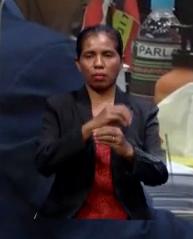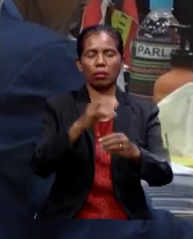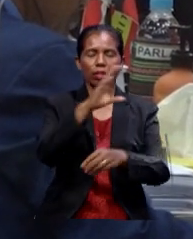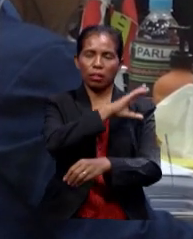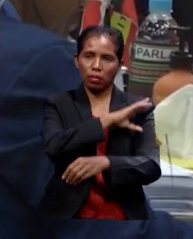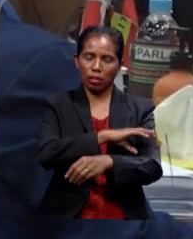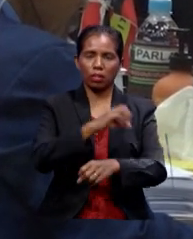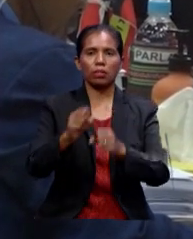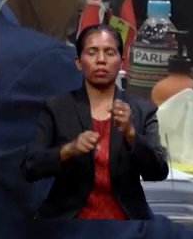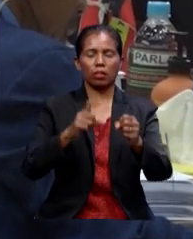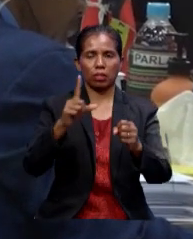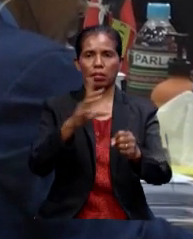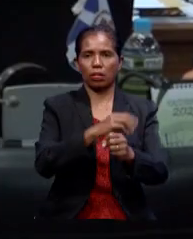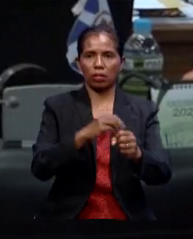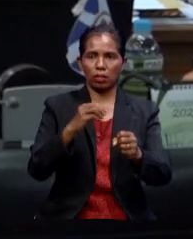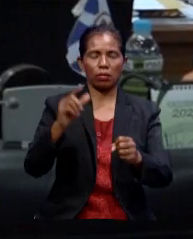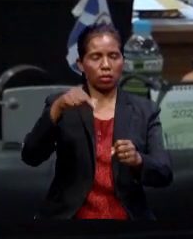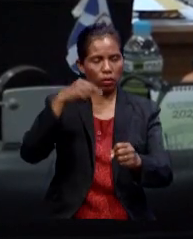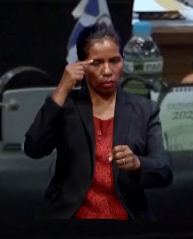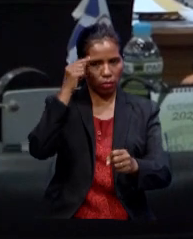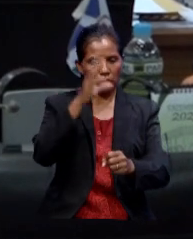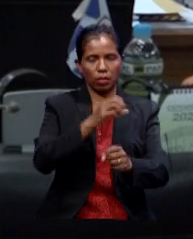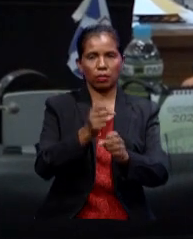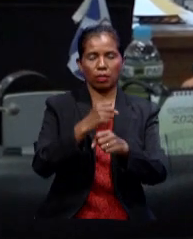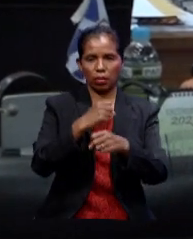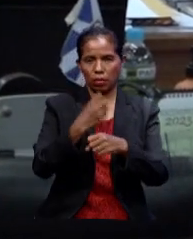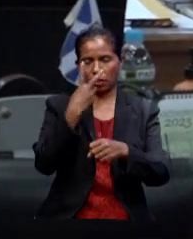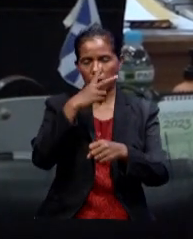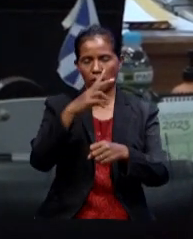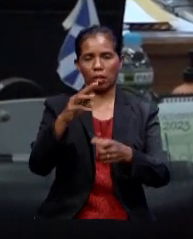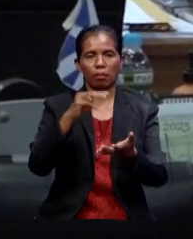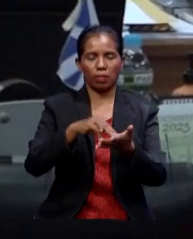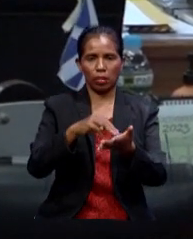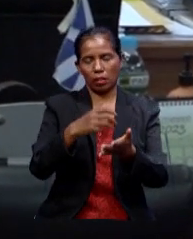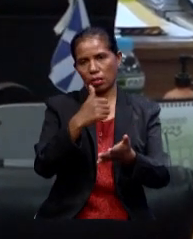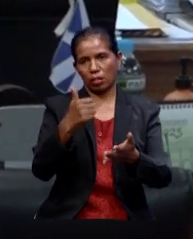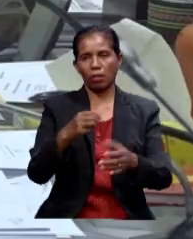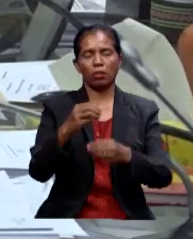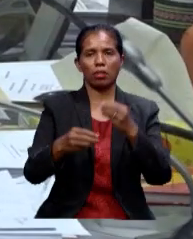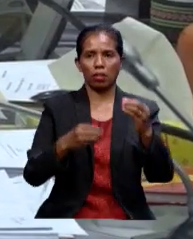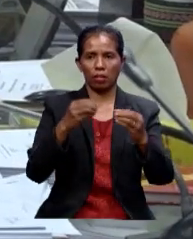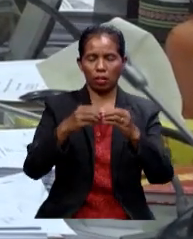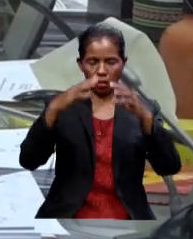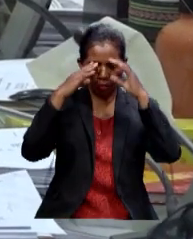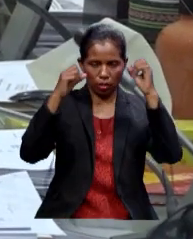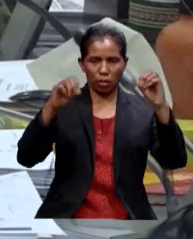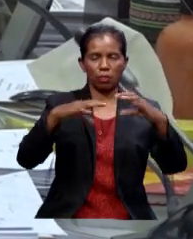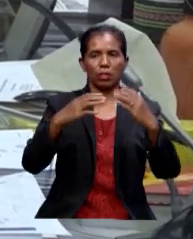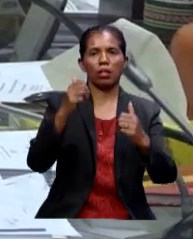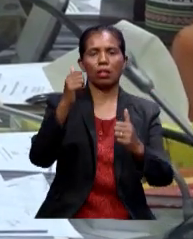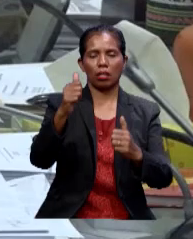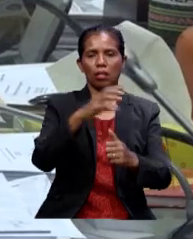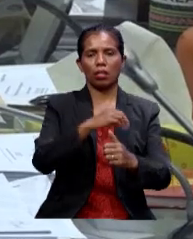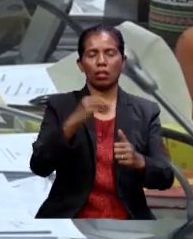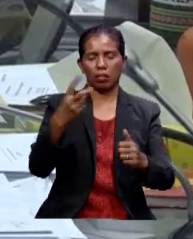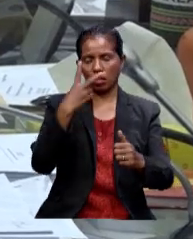social, titular órgão soberano ba governo, atual reformulação ba matéria balong, relaciona ho questão ne, presidente comissão A, nebe